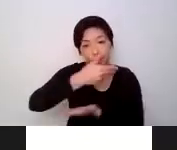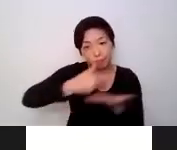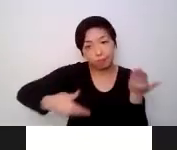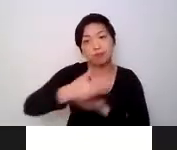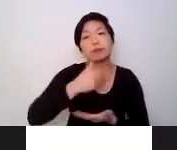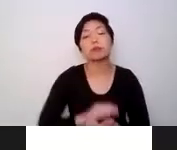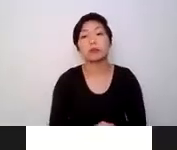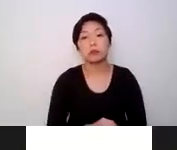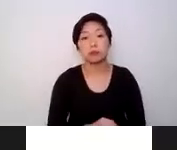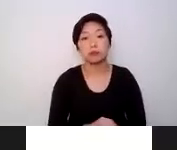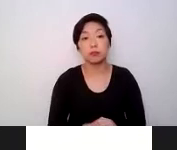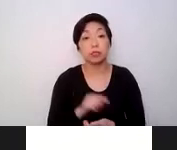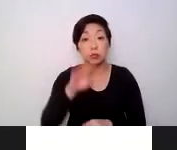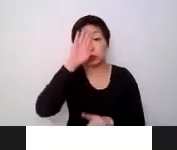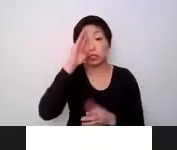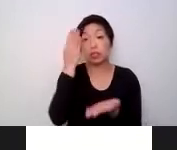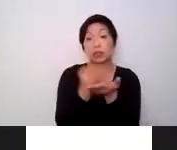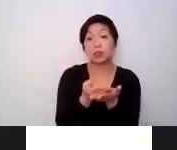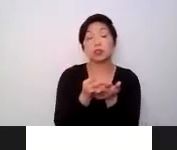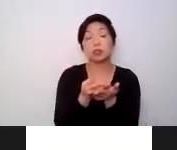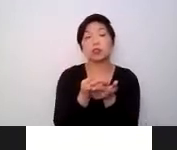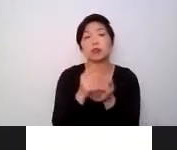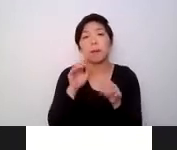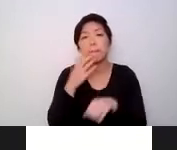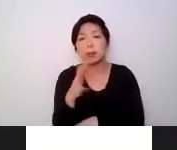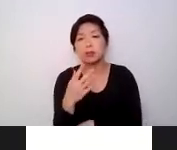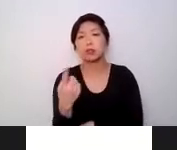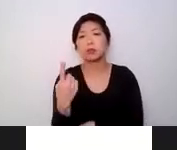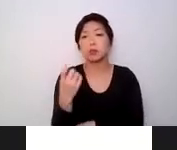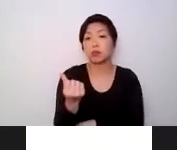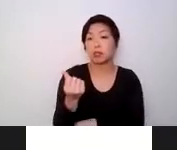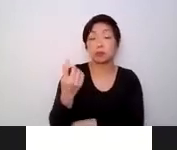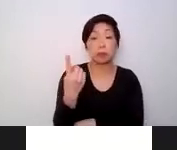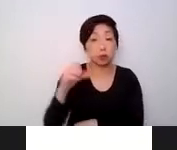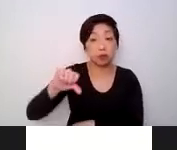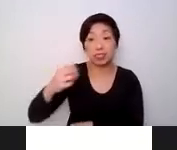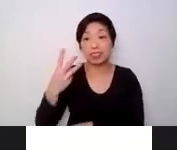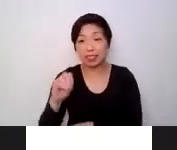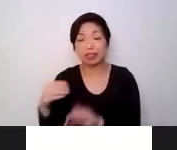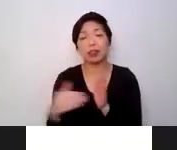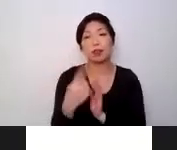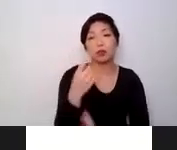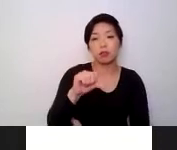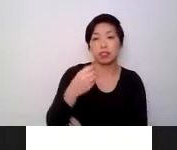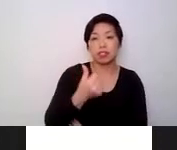aí, isso a gente acredita que se dá entre 30 e 60. E aí, na década de 50 e 70, a gente acredita que seja um período de